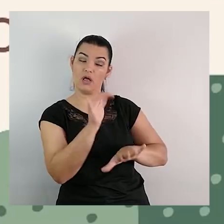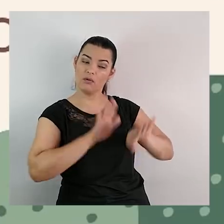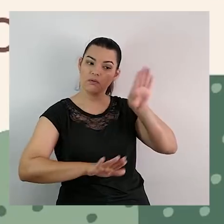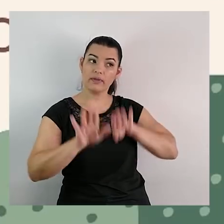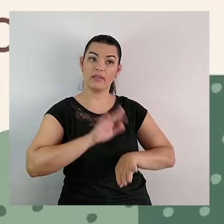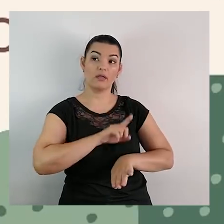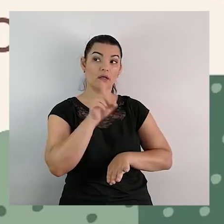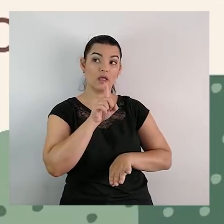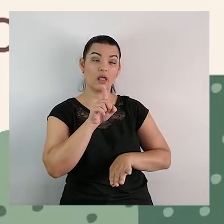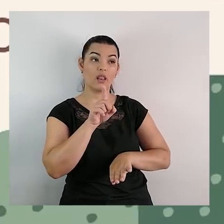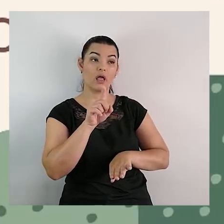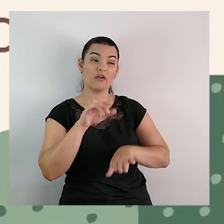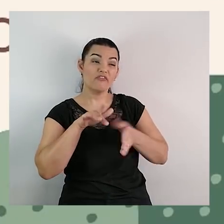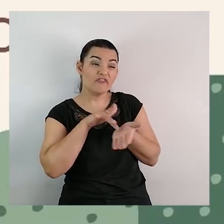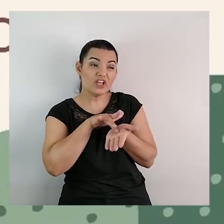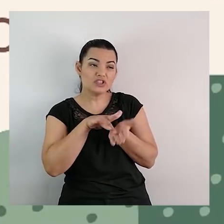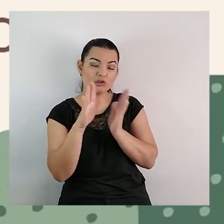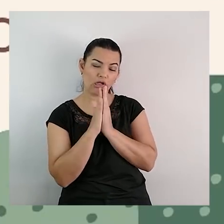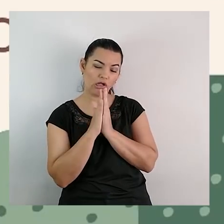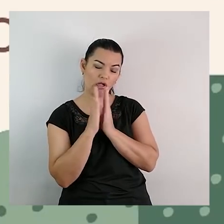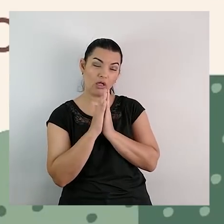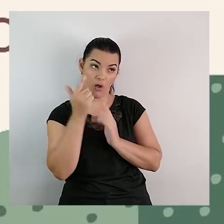uma prece.